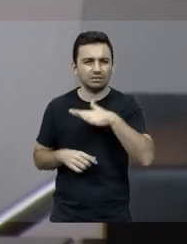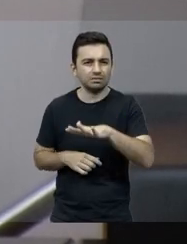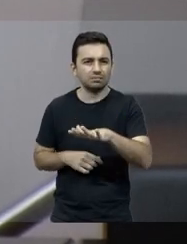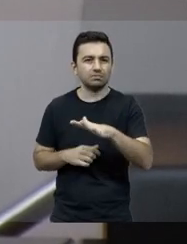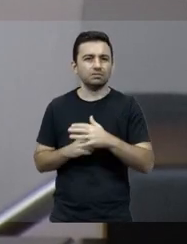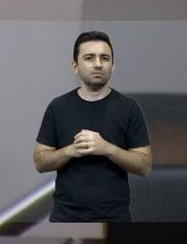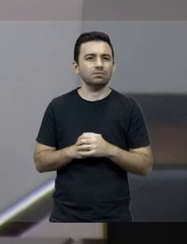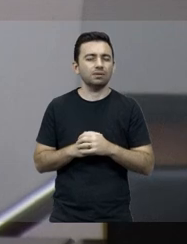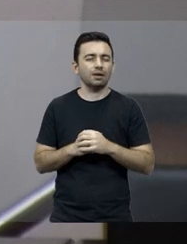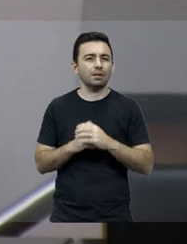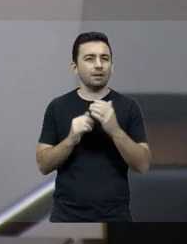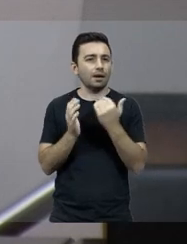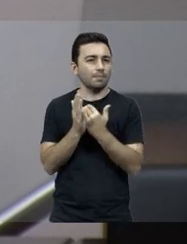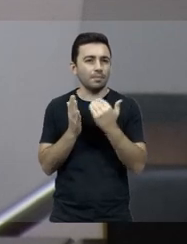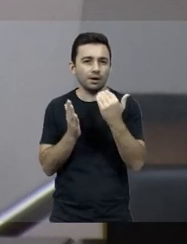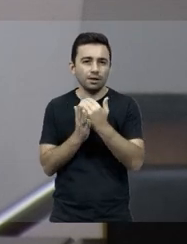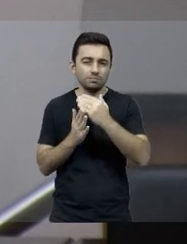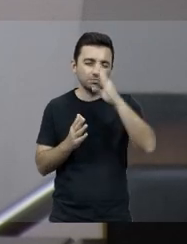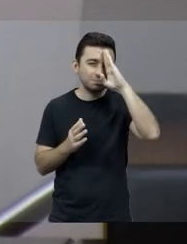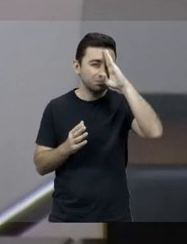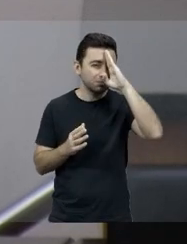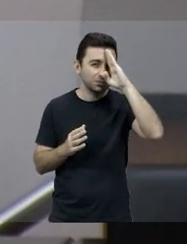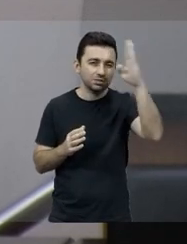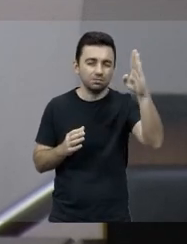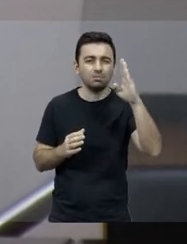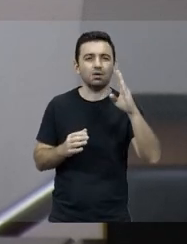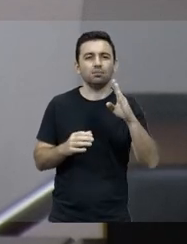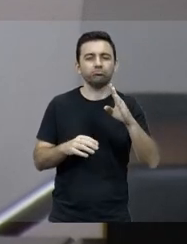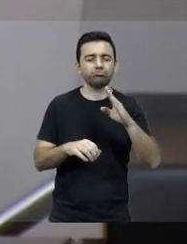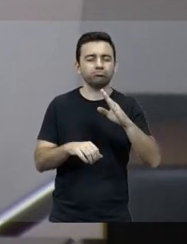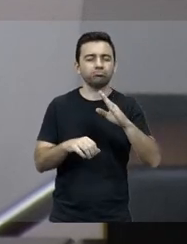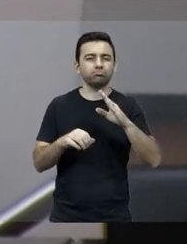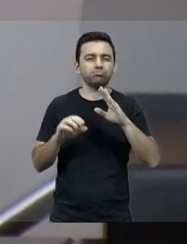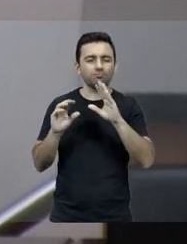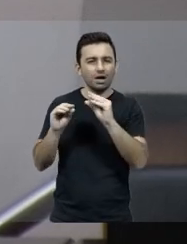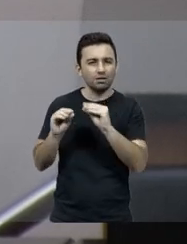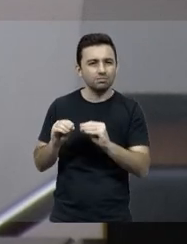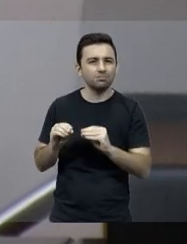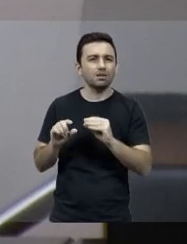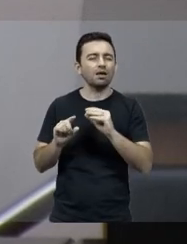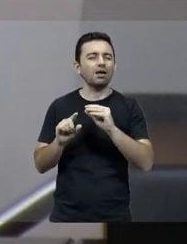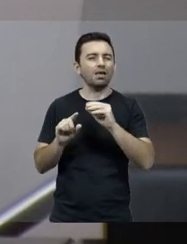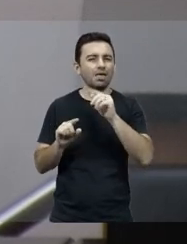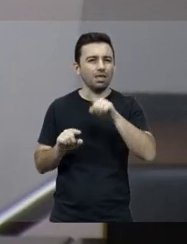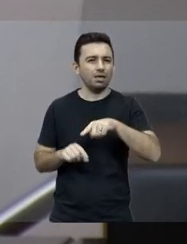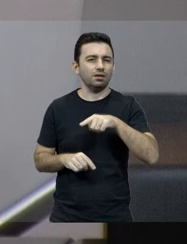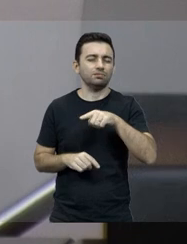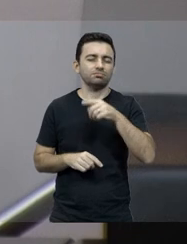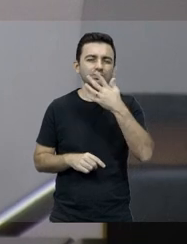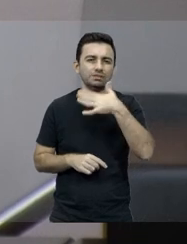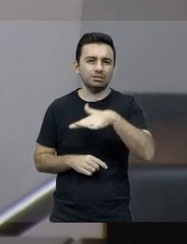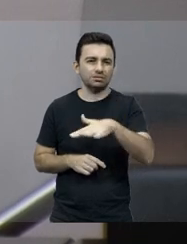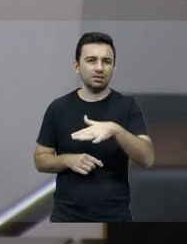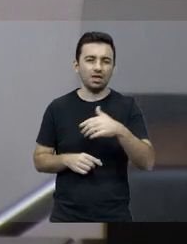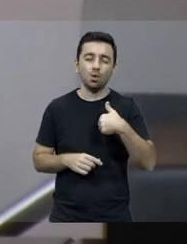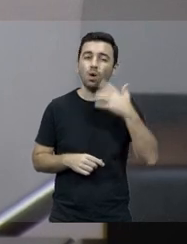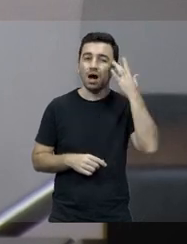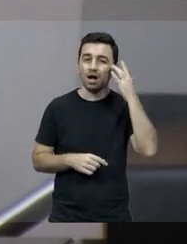e, sobretudo, a tal da pedofilia. Chamo isso de comédia. Eu chamo de